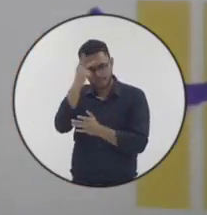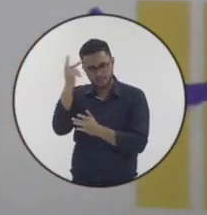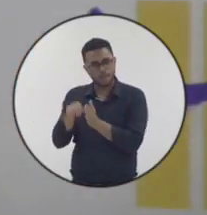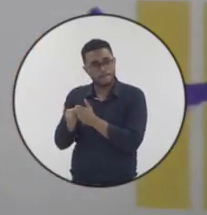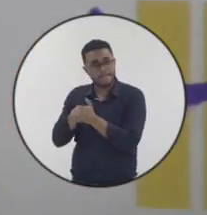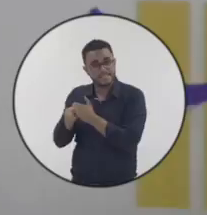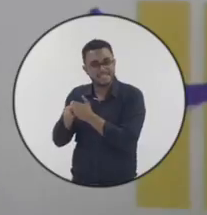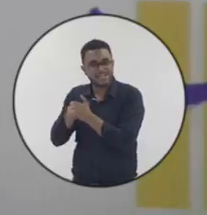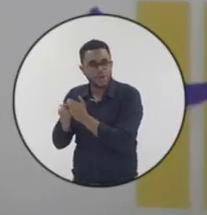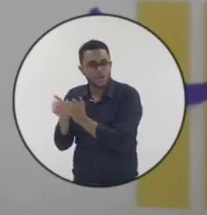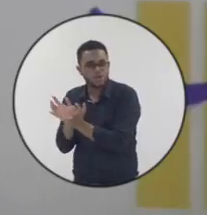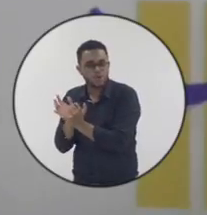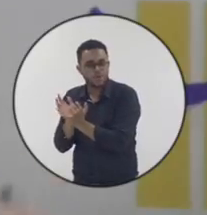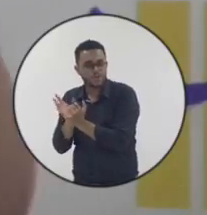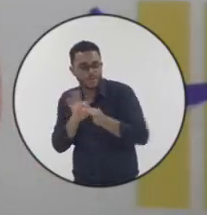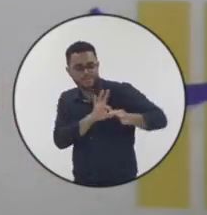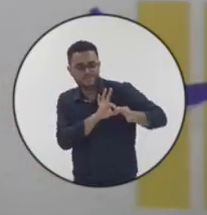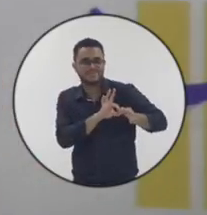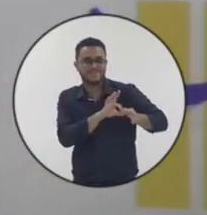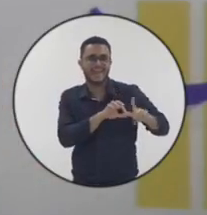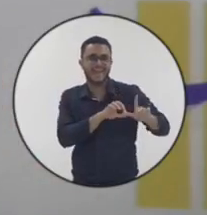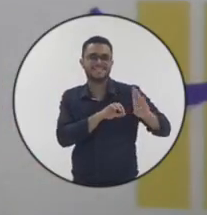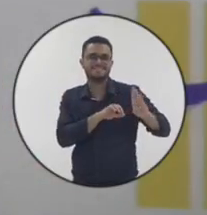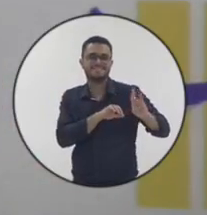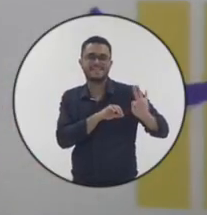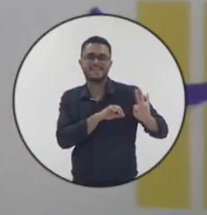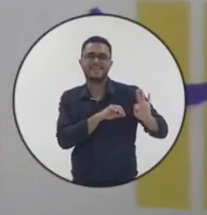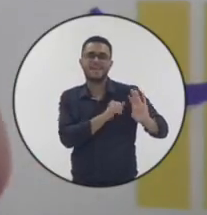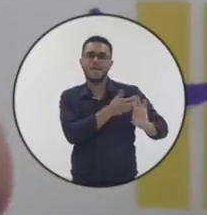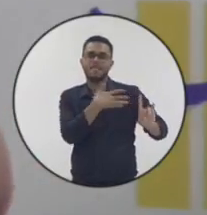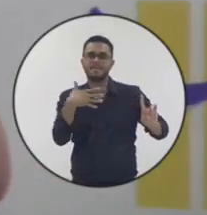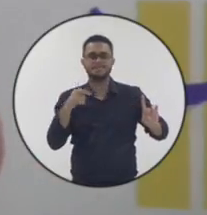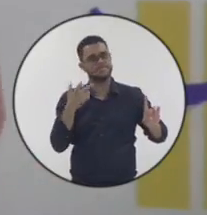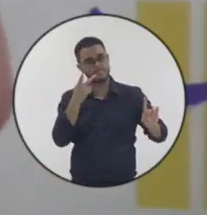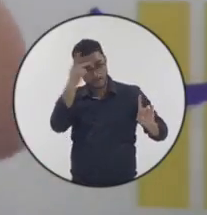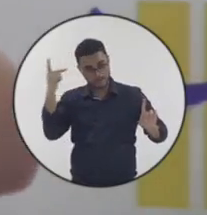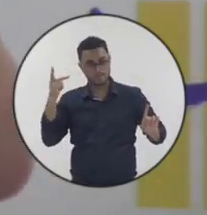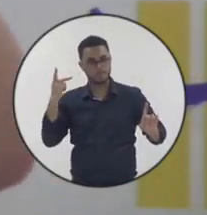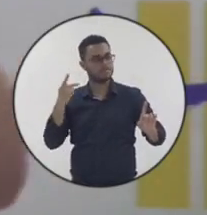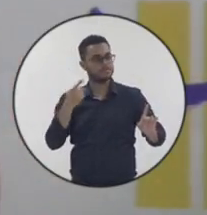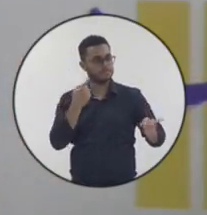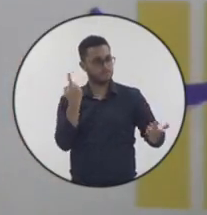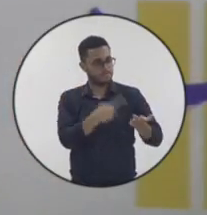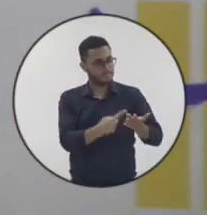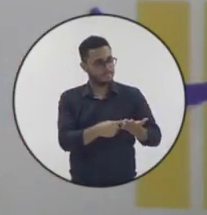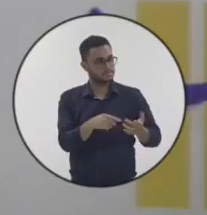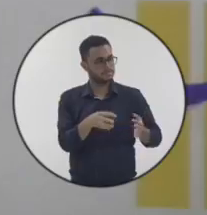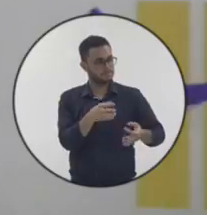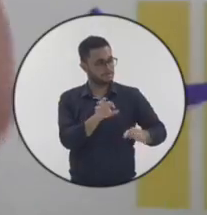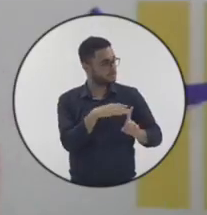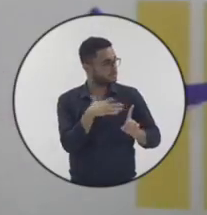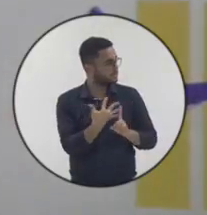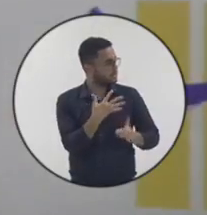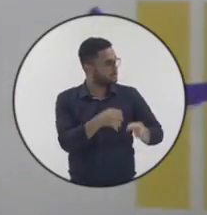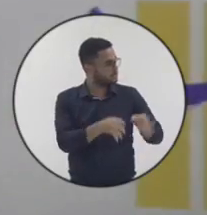friendly, profissionais comprometidos pela vida, profissionais comprometidos realmente por uma sociedade justa, começaram a chamar a gente para falar